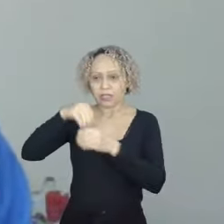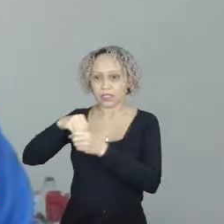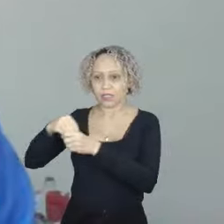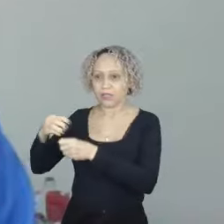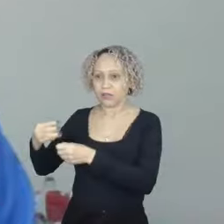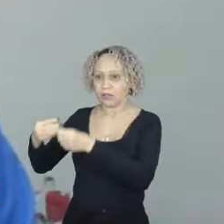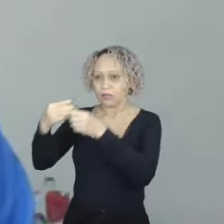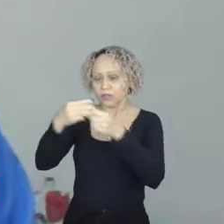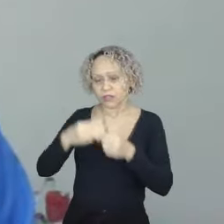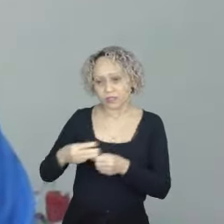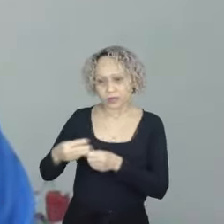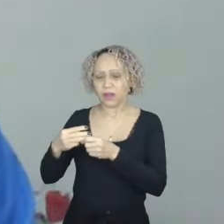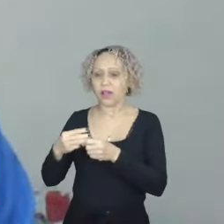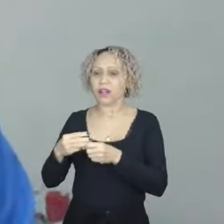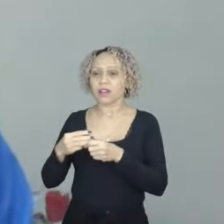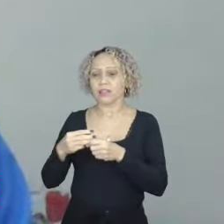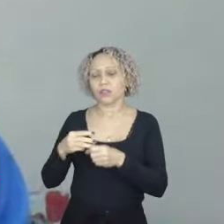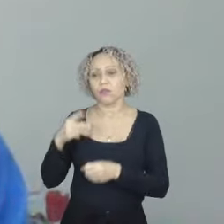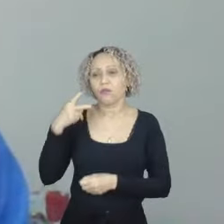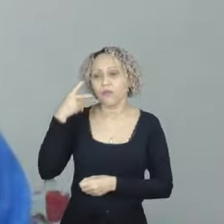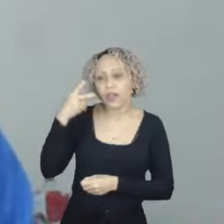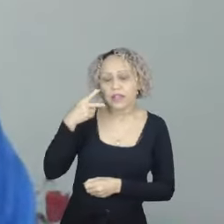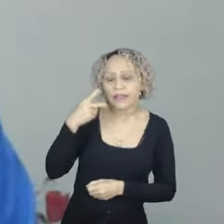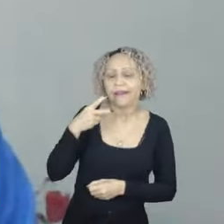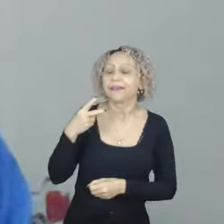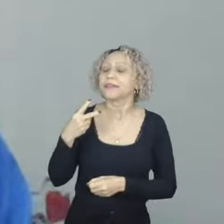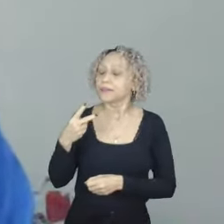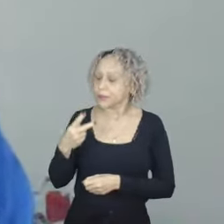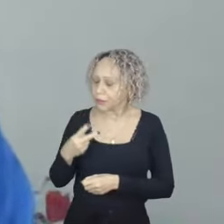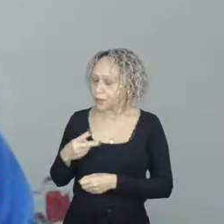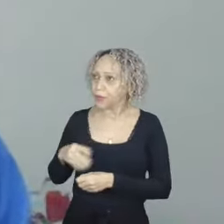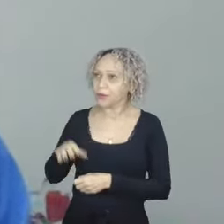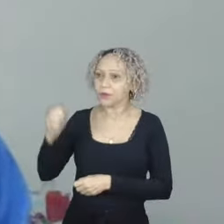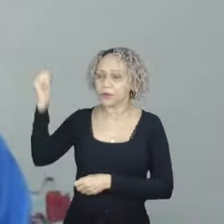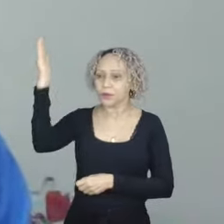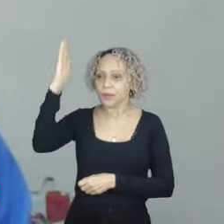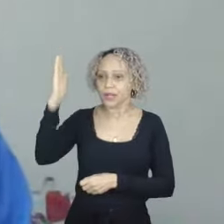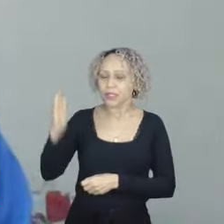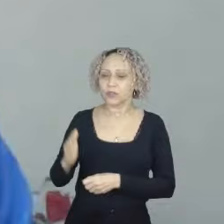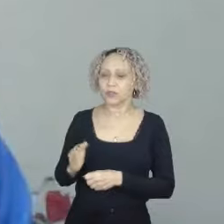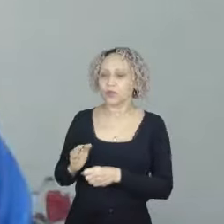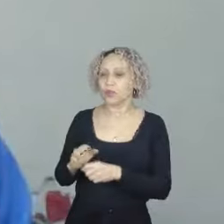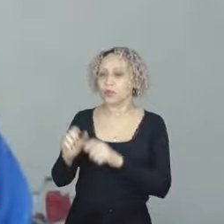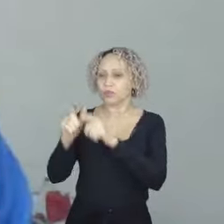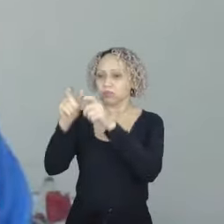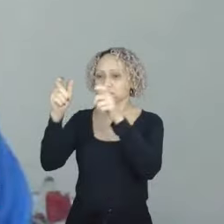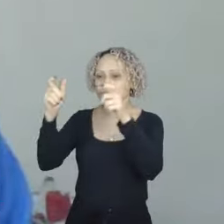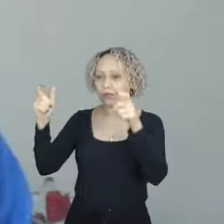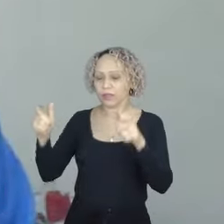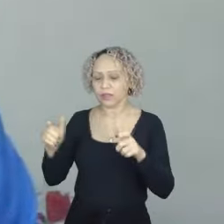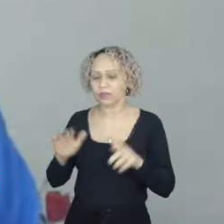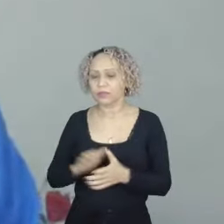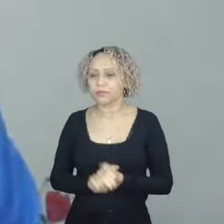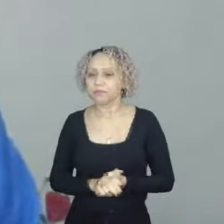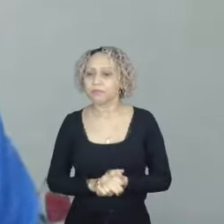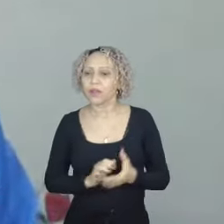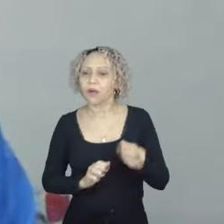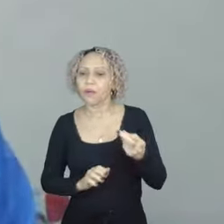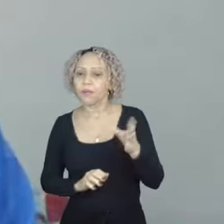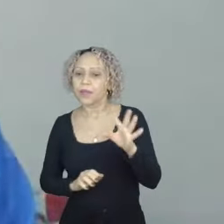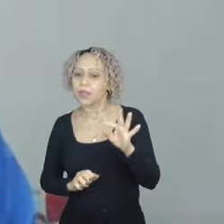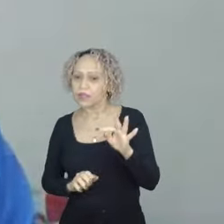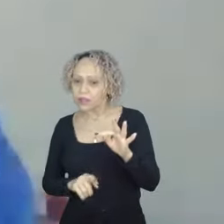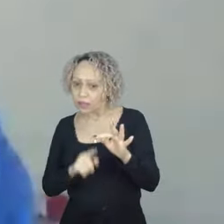país. Então, o PT fazendo esse gesto, eu acredito que influencia também os